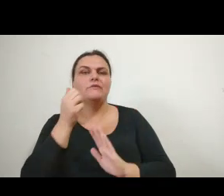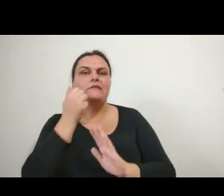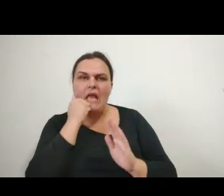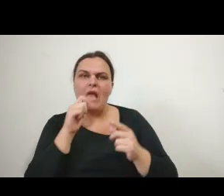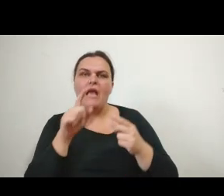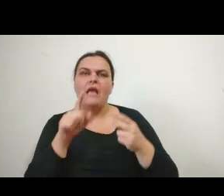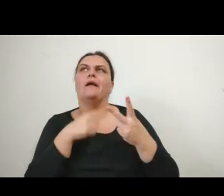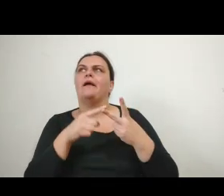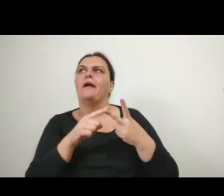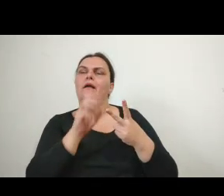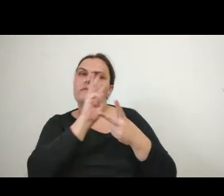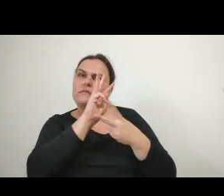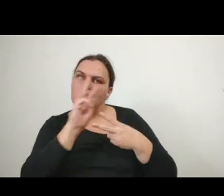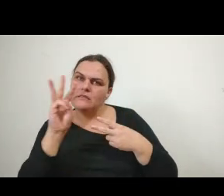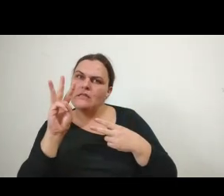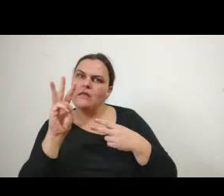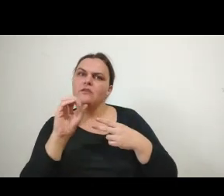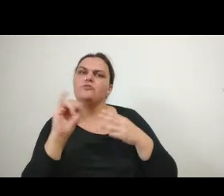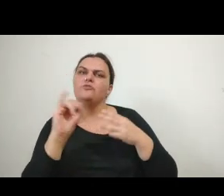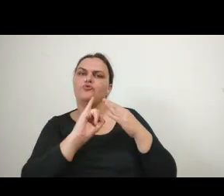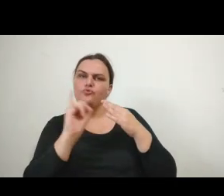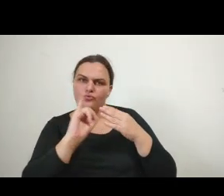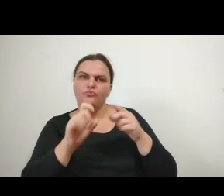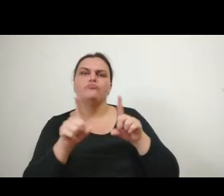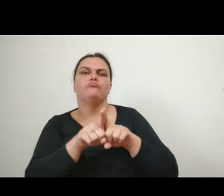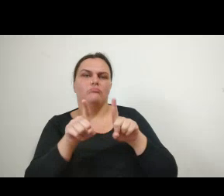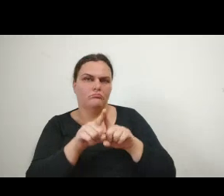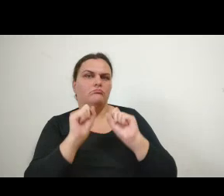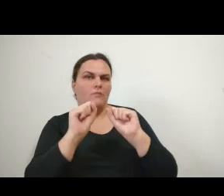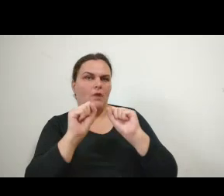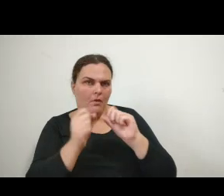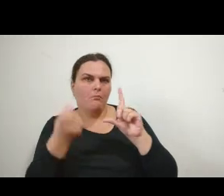acessados para obter mais informações.